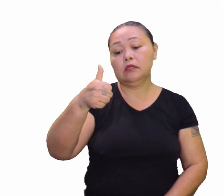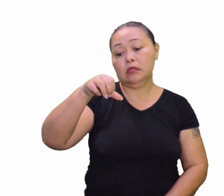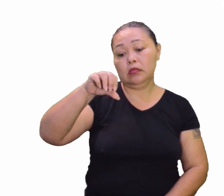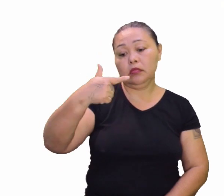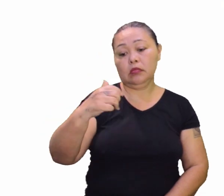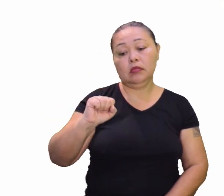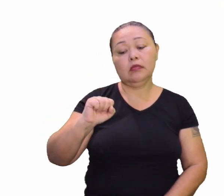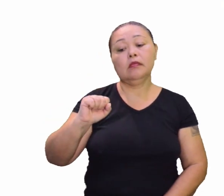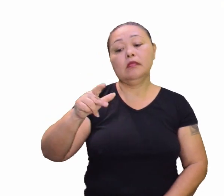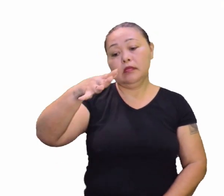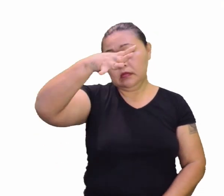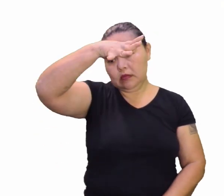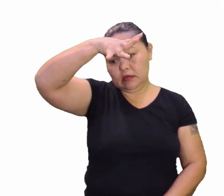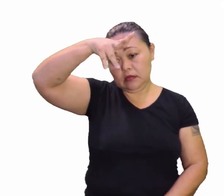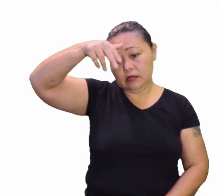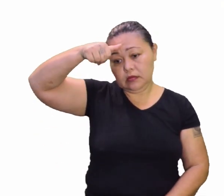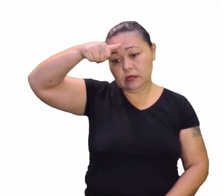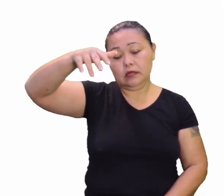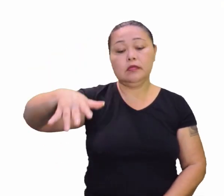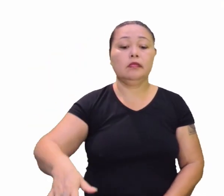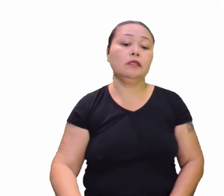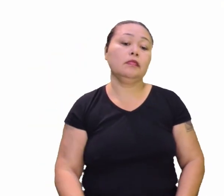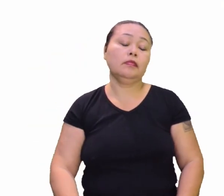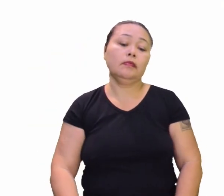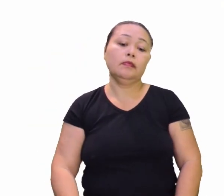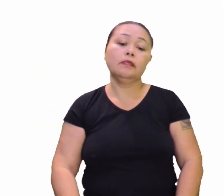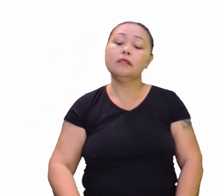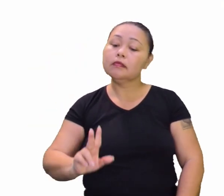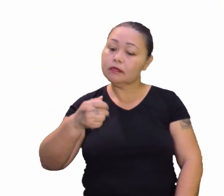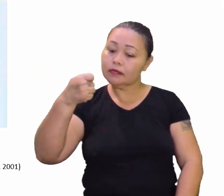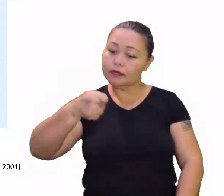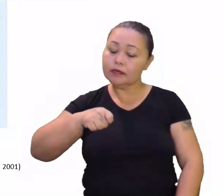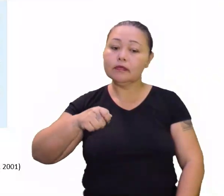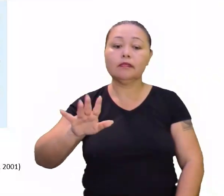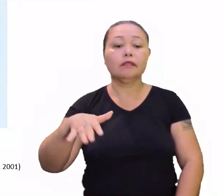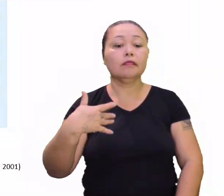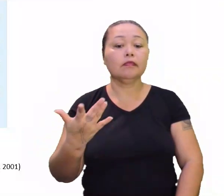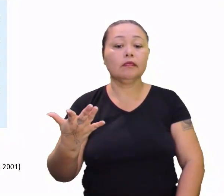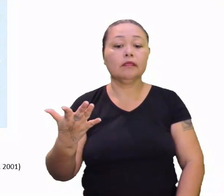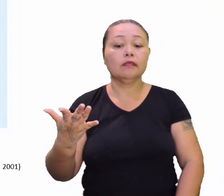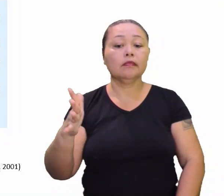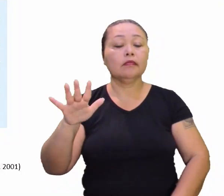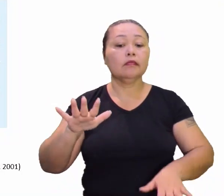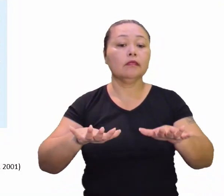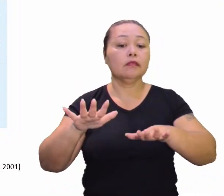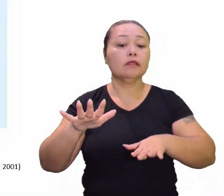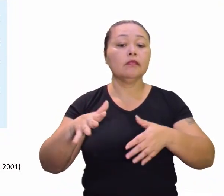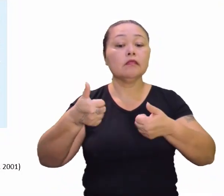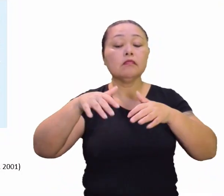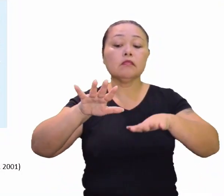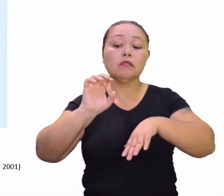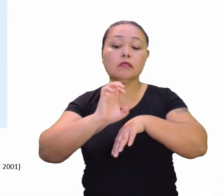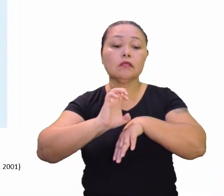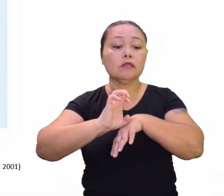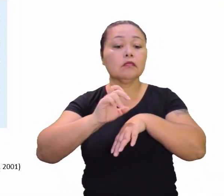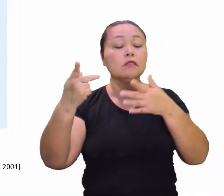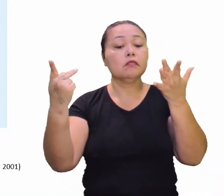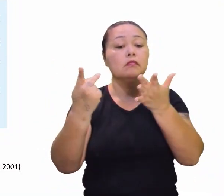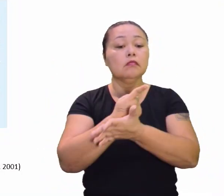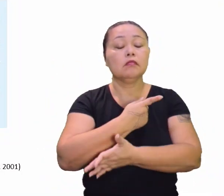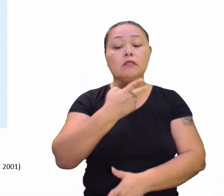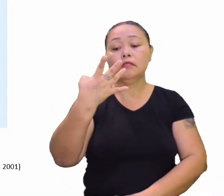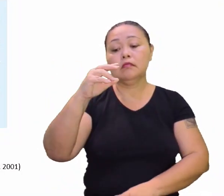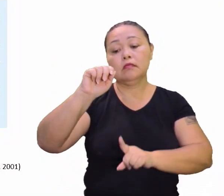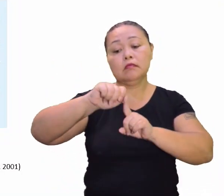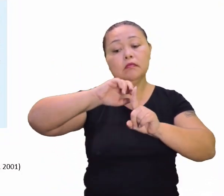1928, pertencia ao Mato Grosso. Muito bem. Só para reforçar com o aluno. Então, a instalação acontece